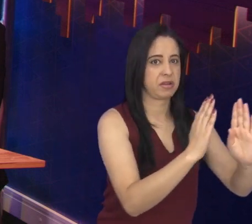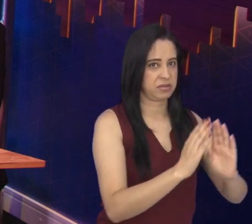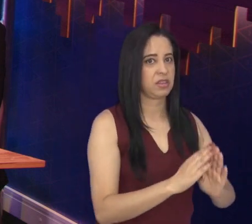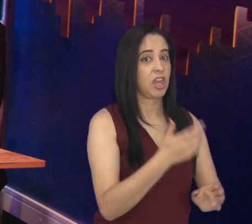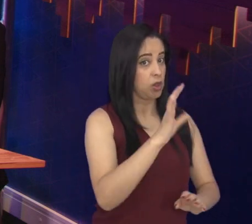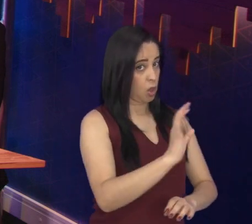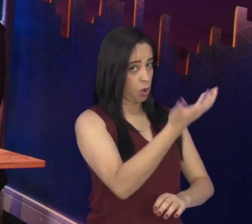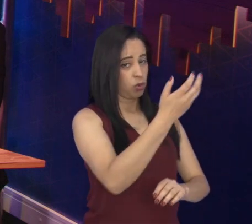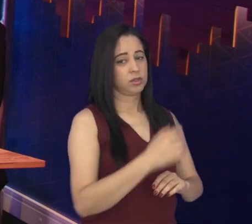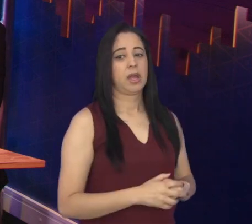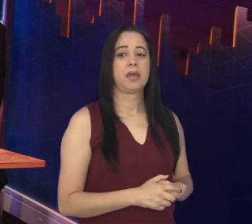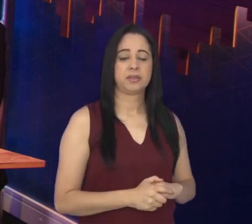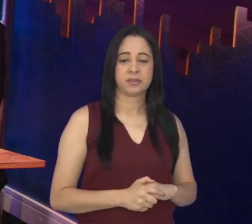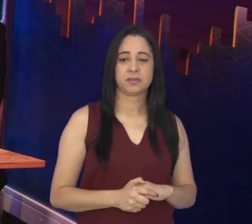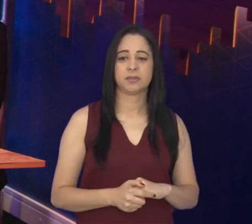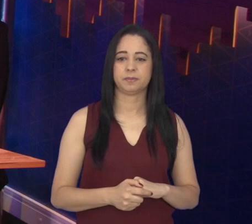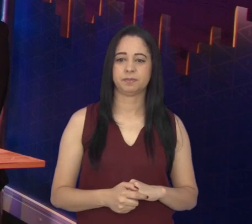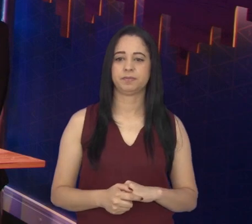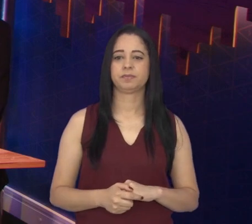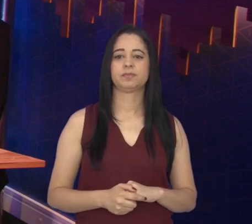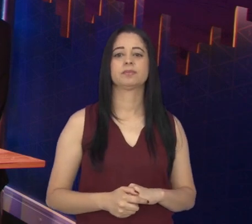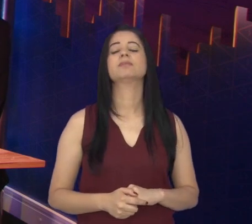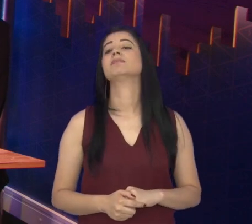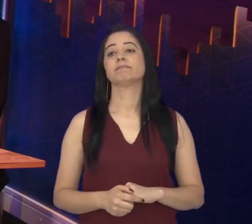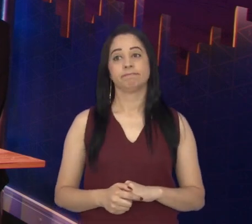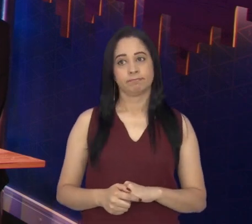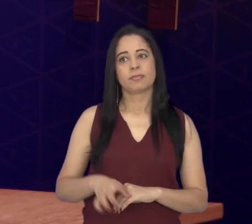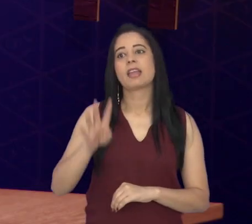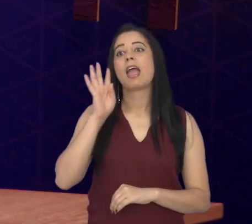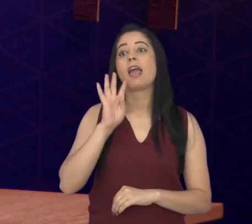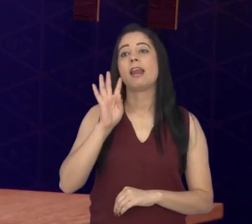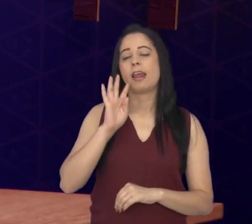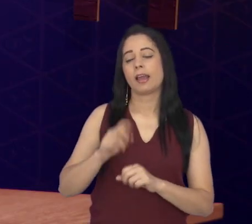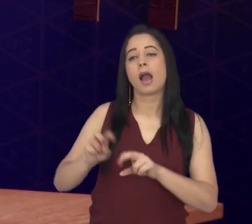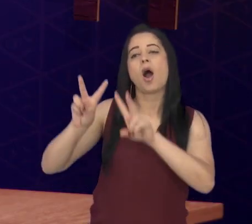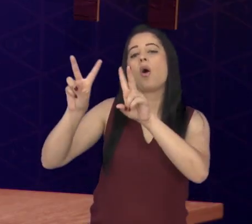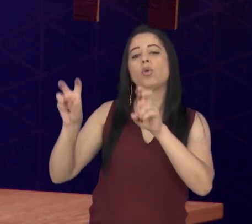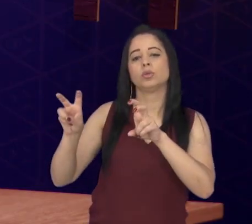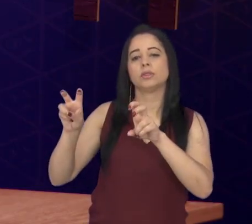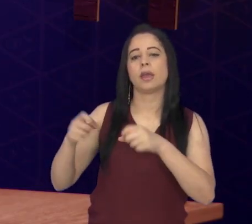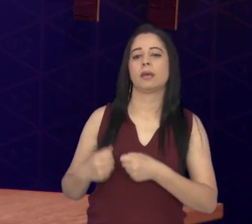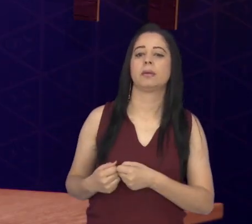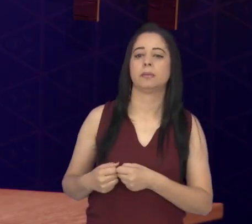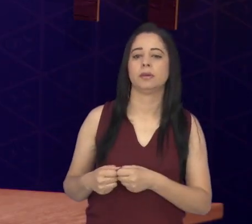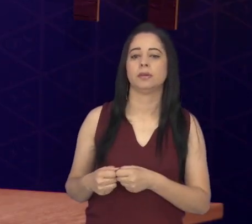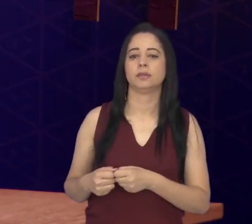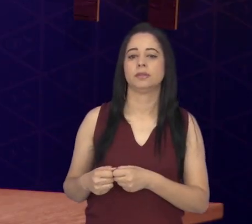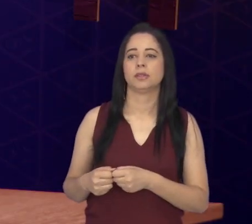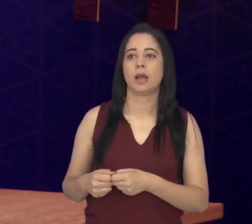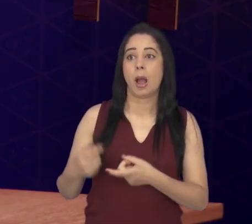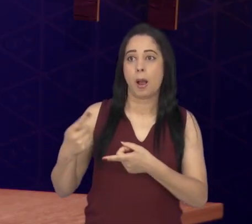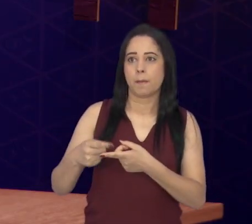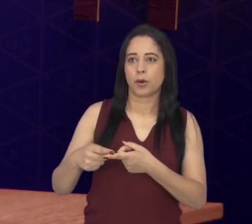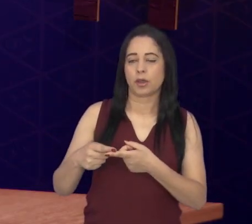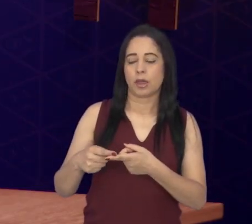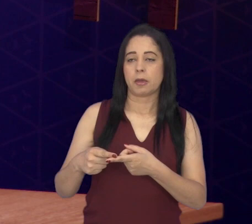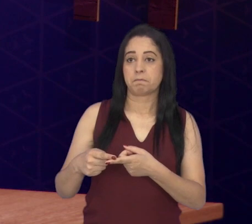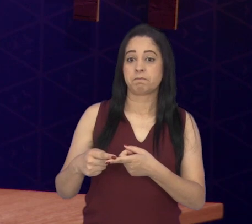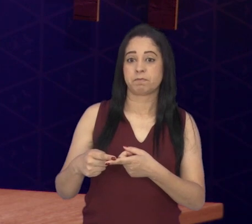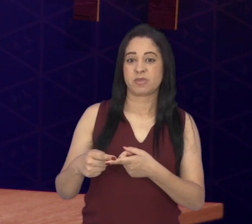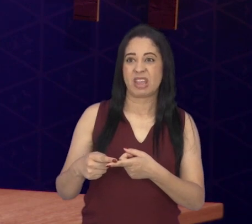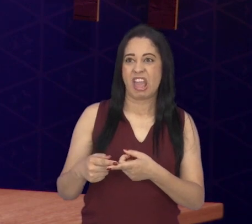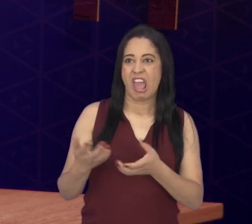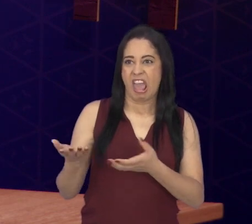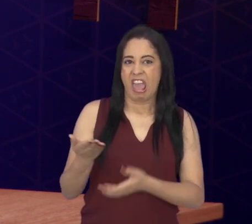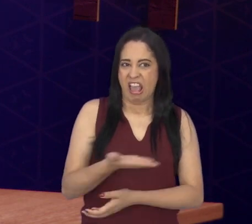Morte, né? E pela galera do Voldemort. E é legal a gente tocar nesse ponto, porque o Voldemort queria puro sangue,